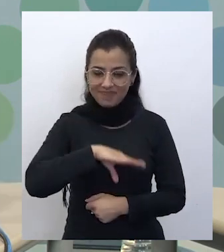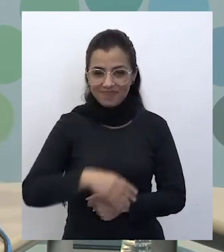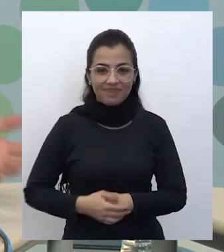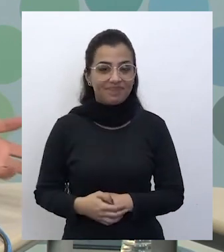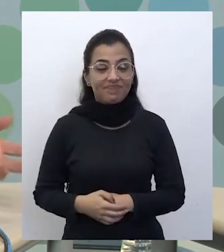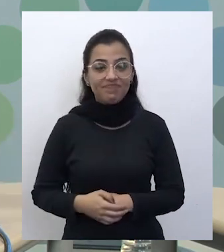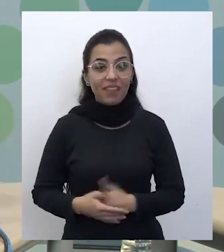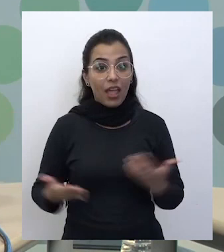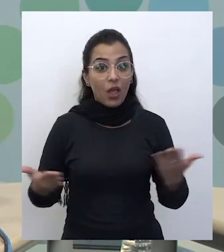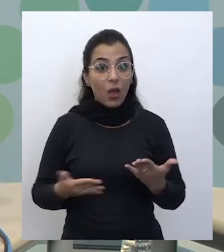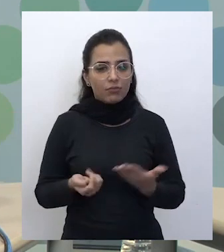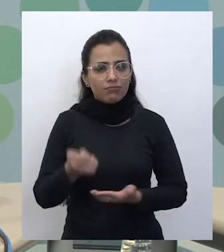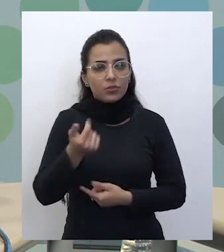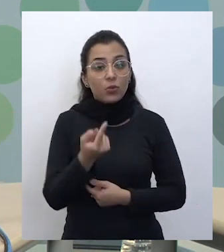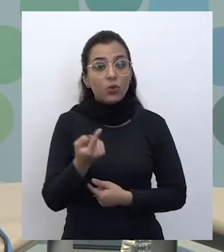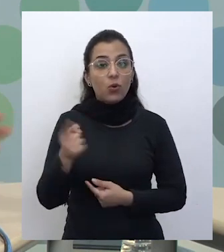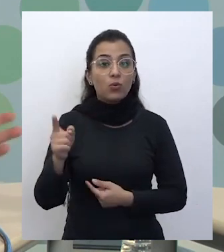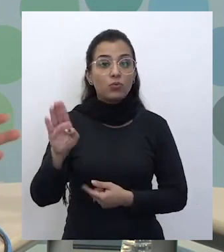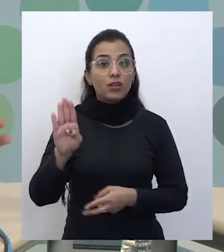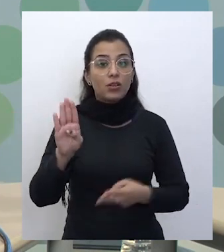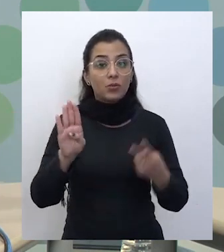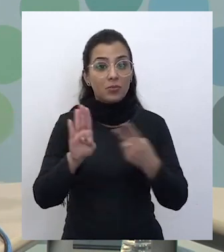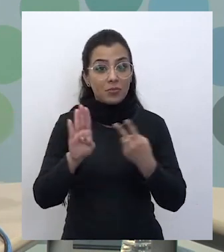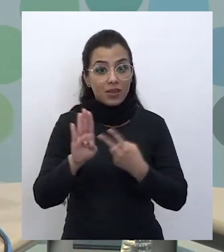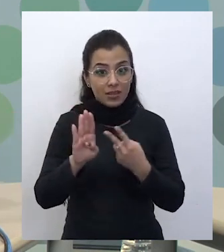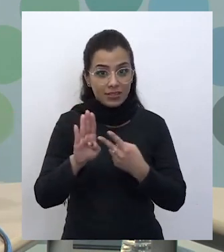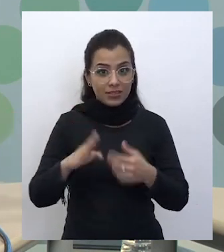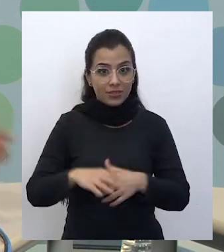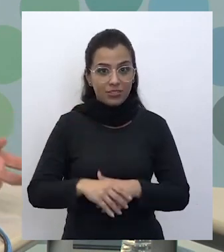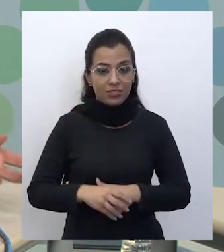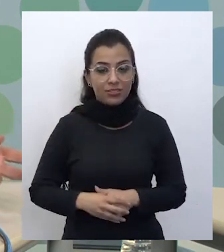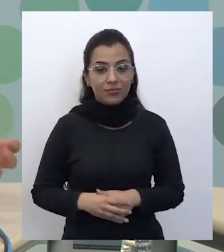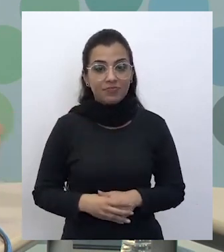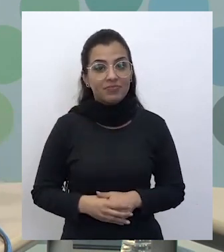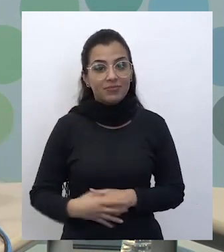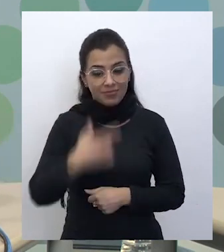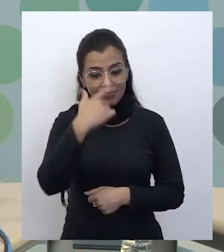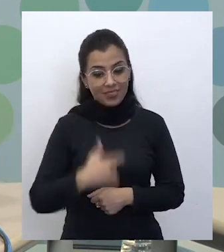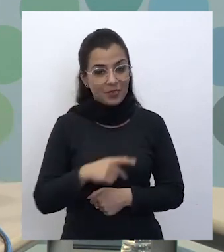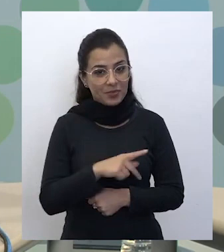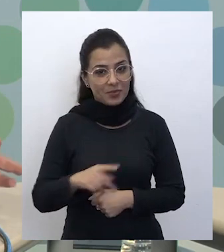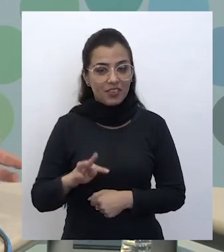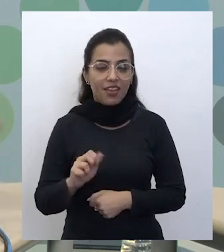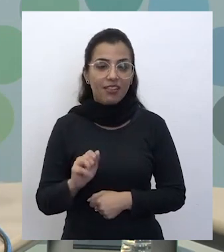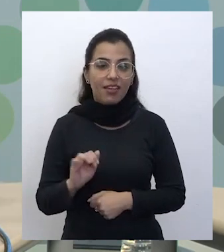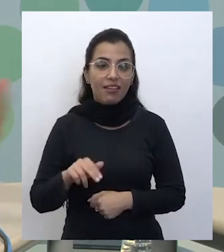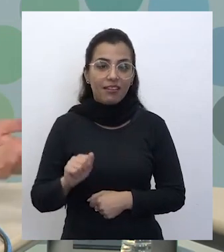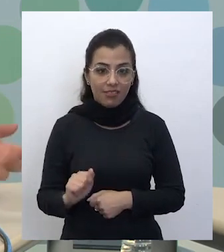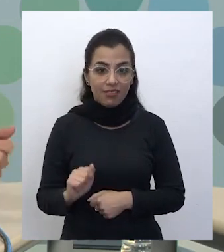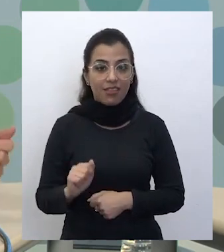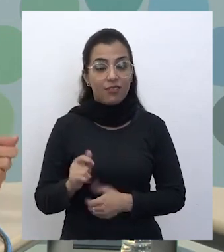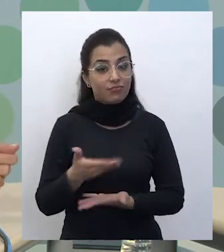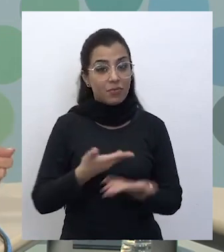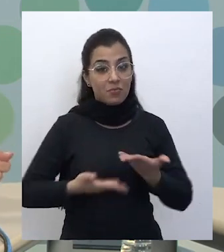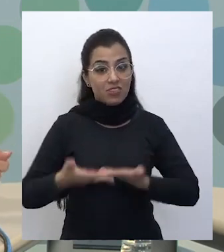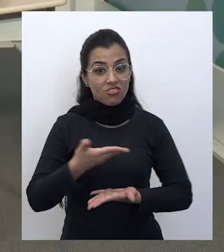na última aula do bimestre, nas últimas aulas. E eu sou a professora Tayana, estarei mediando a aula do